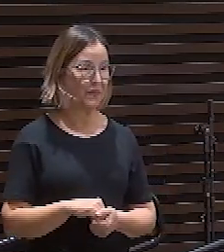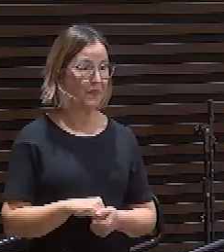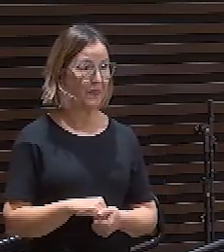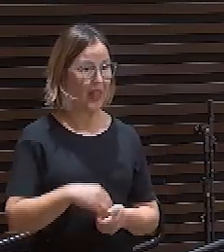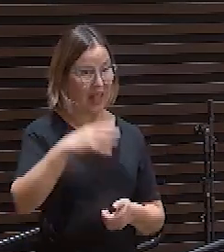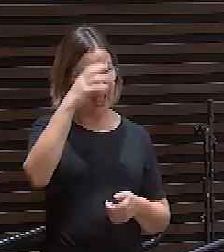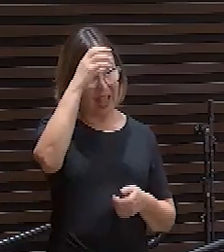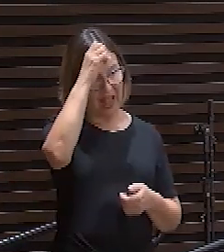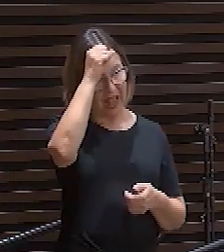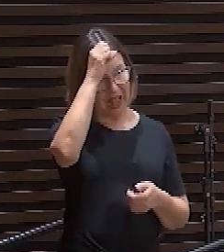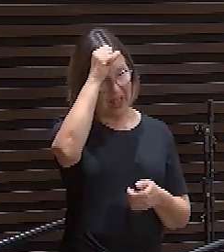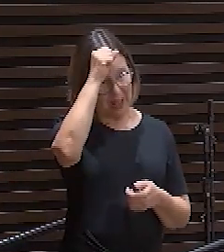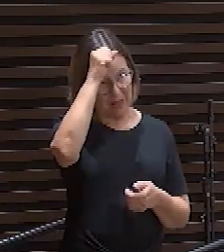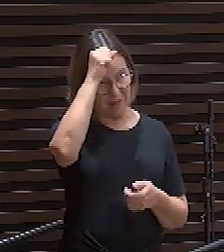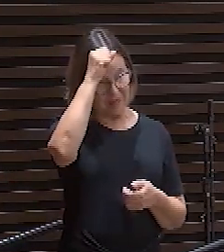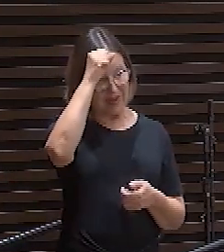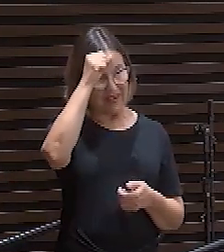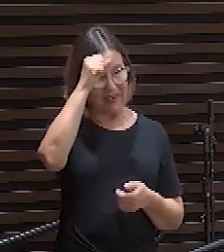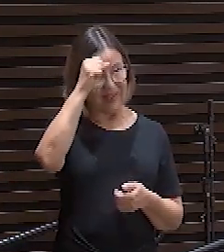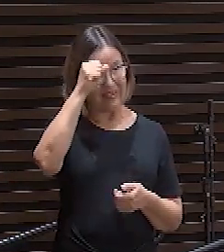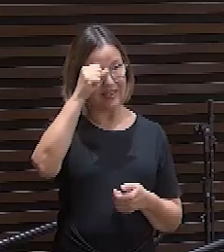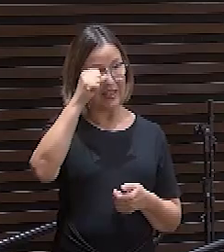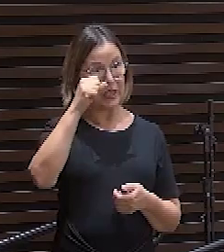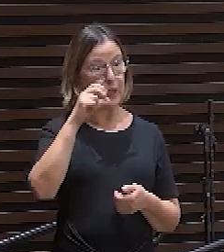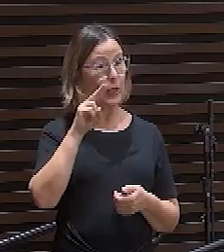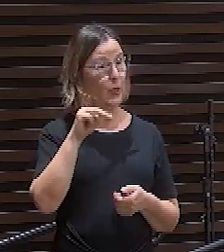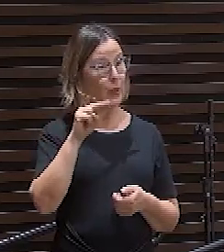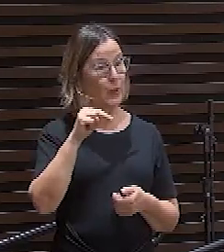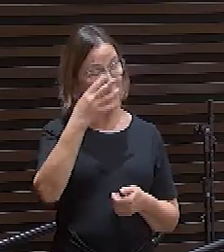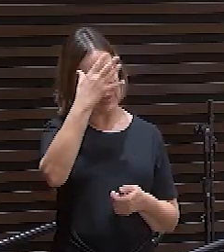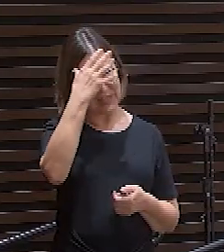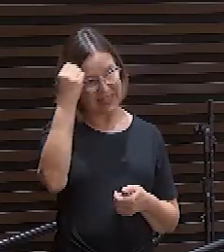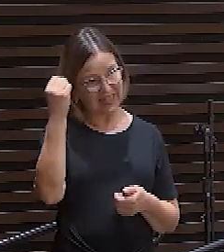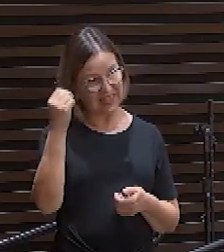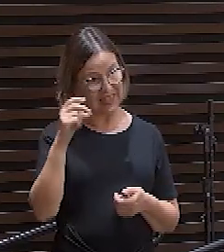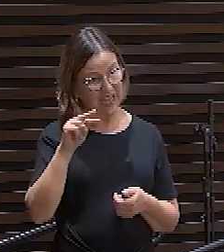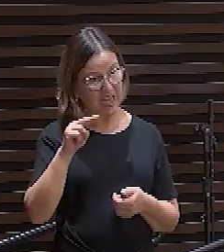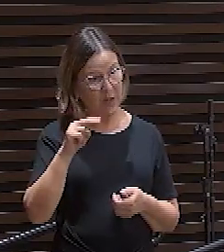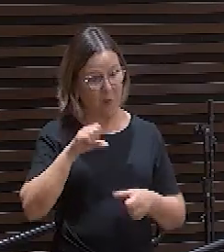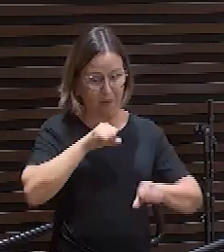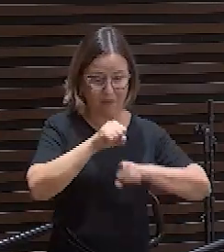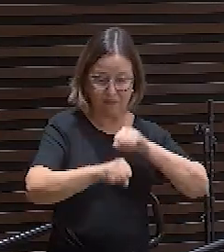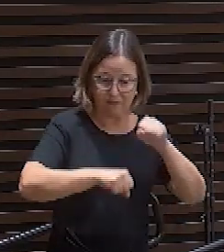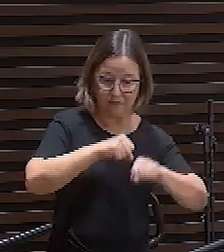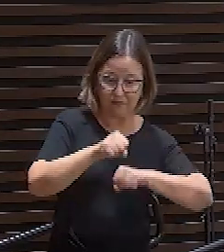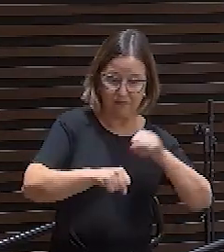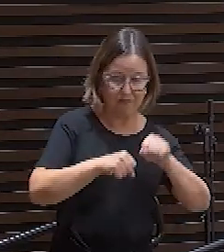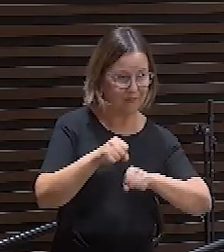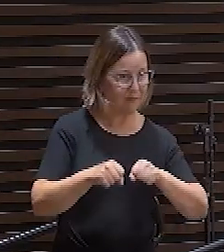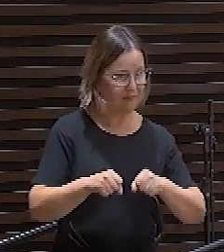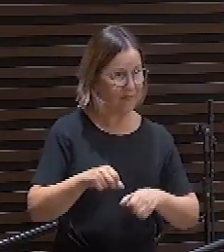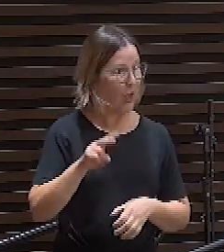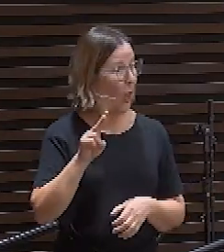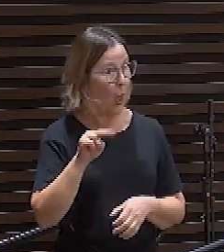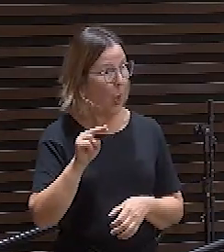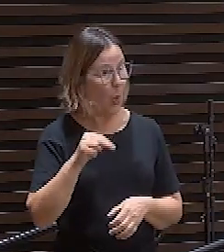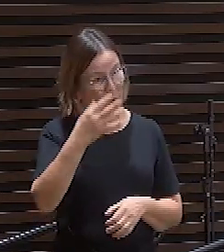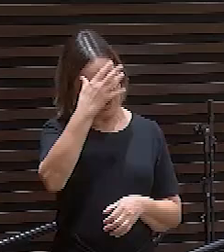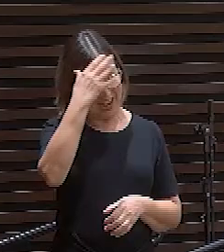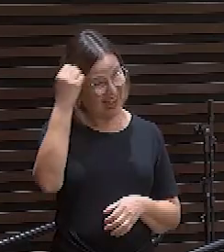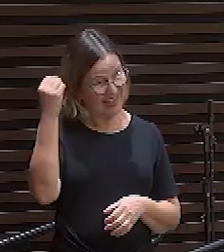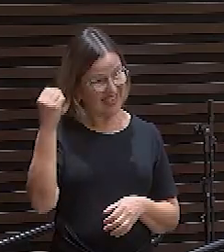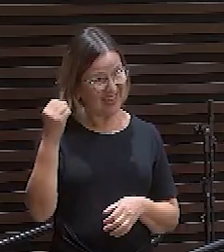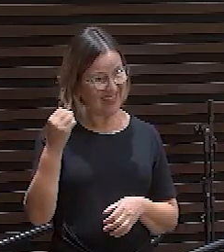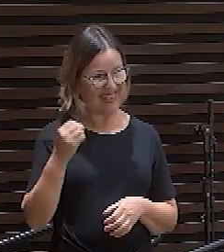vez, não esquece nunca mais. Não é? Quem sabe andar de bicicleta, sabe. Pode ficar 10, 20 anos sem andar de bicicleta,